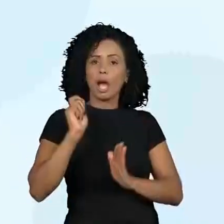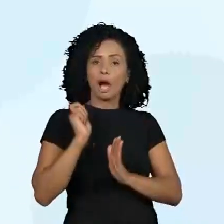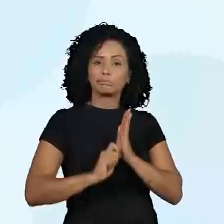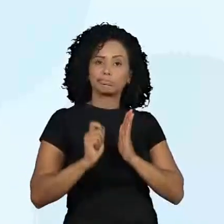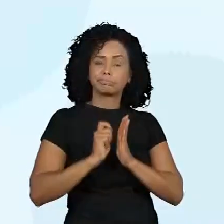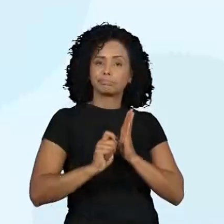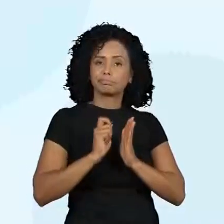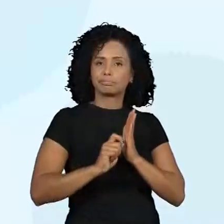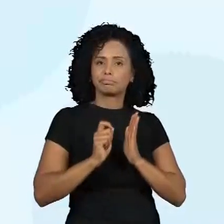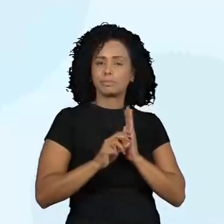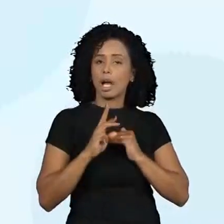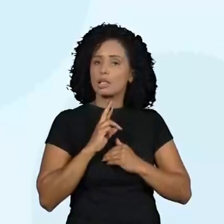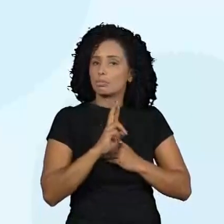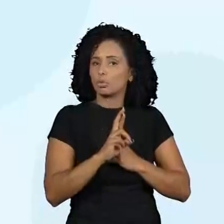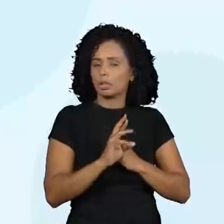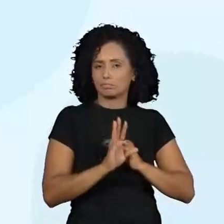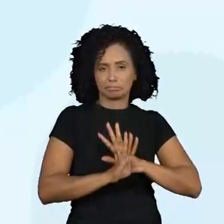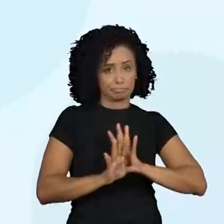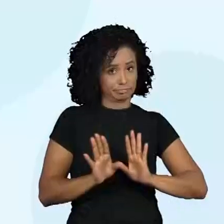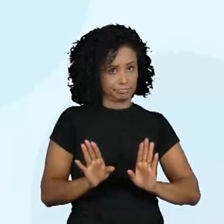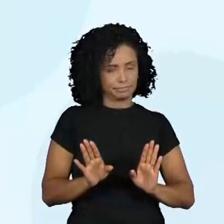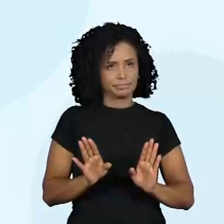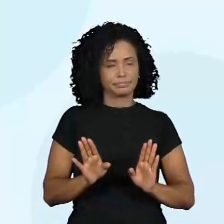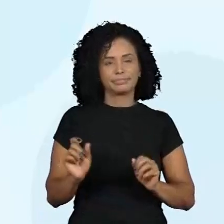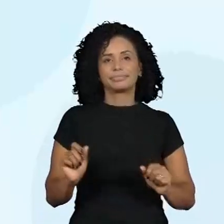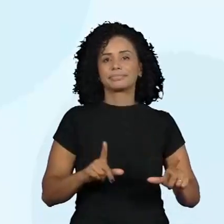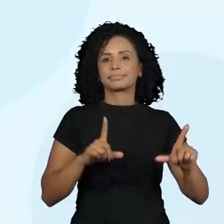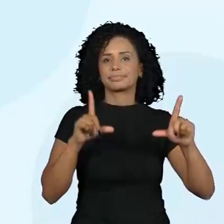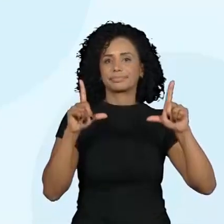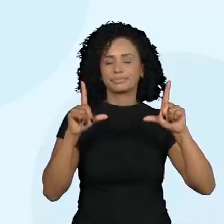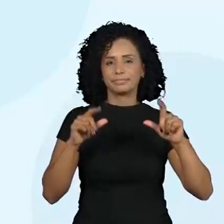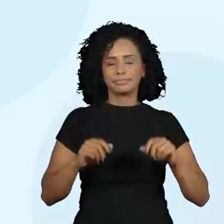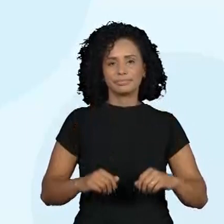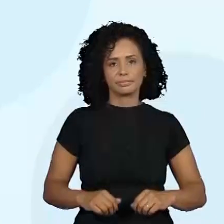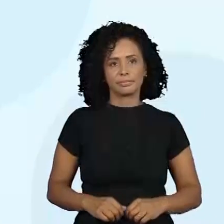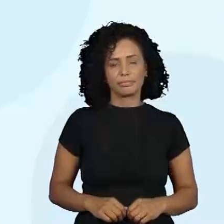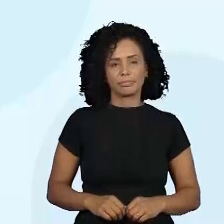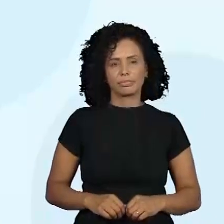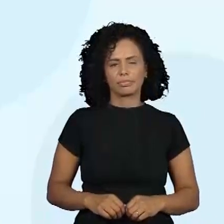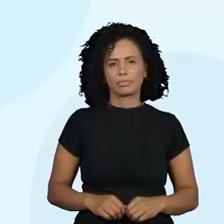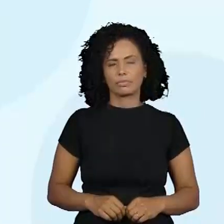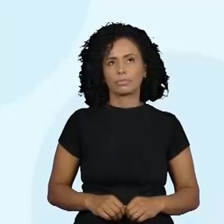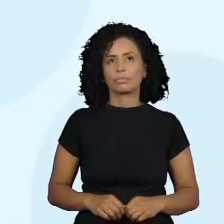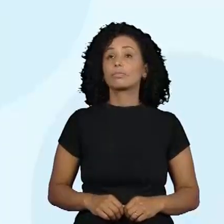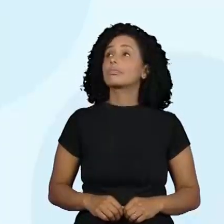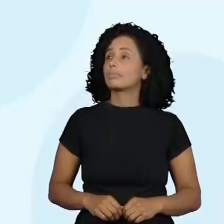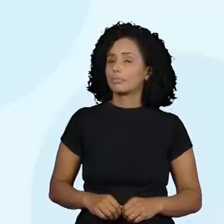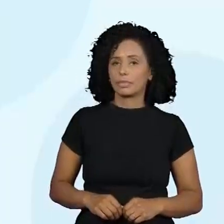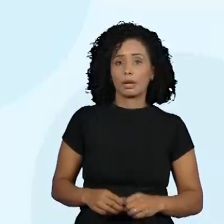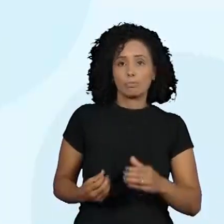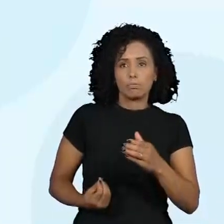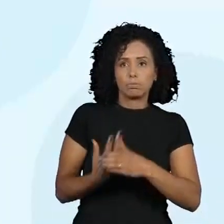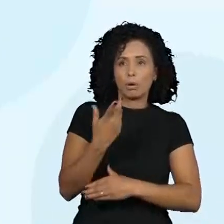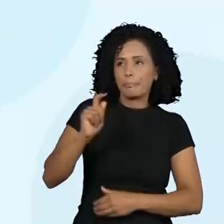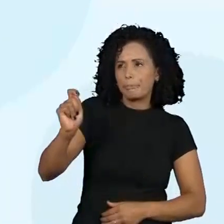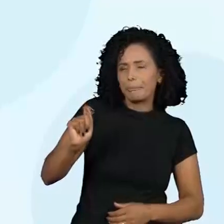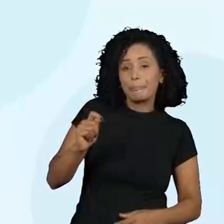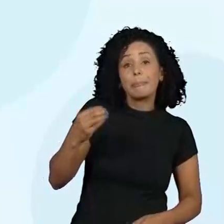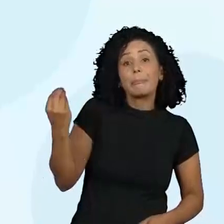atividade. Mesmo. Então, vamos voltar lá. Olha só, para qual função a pipa foi